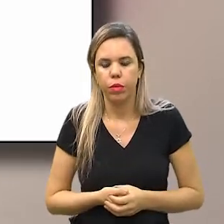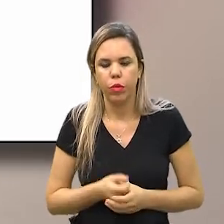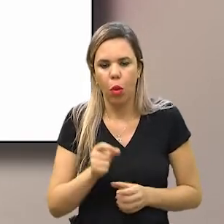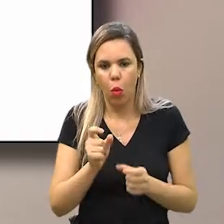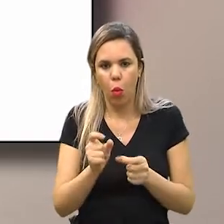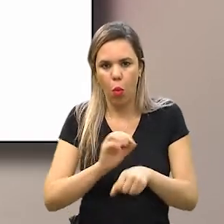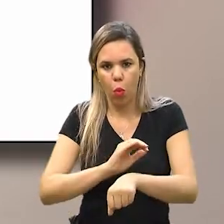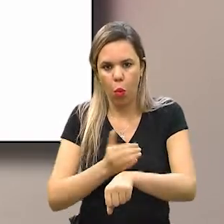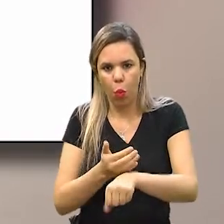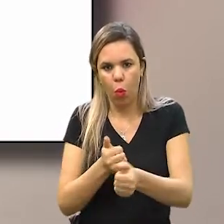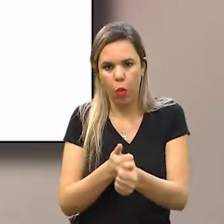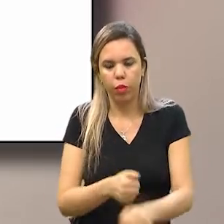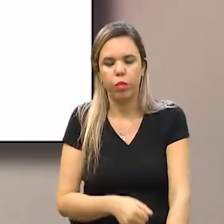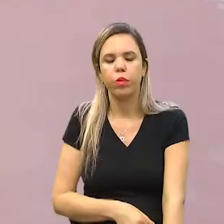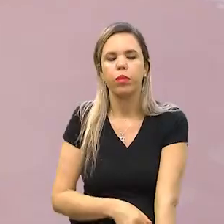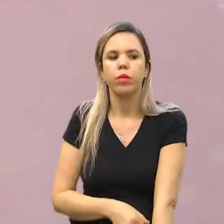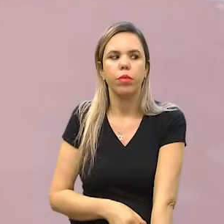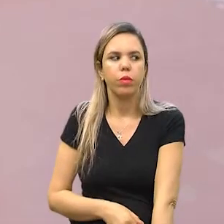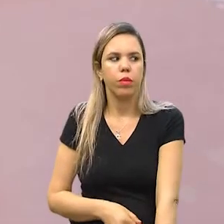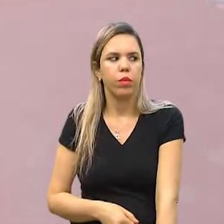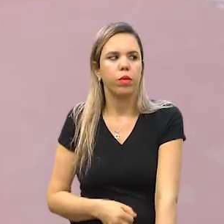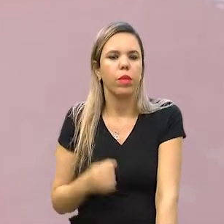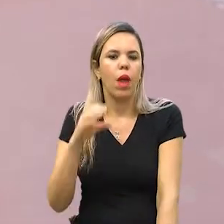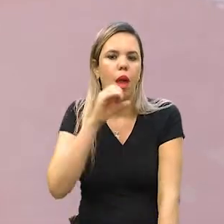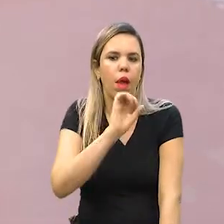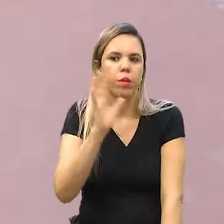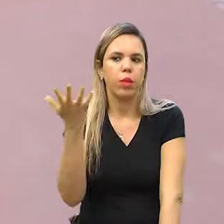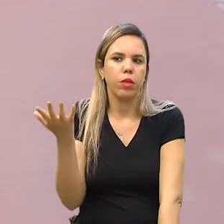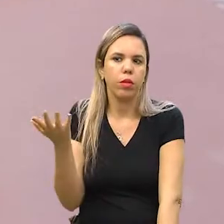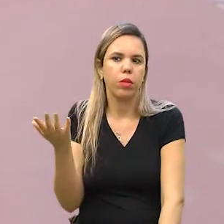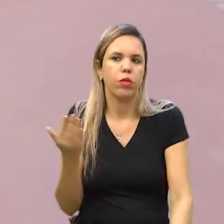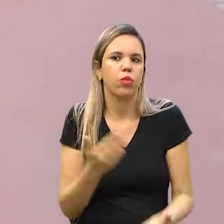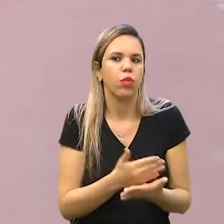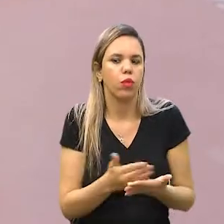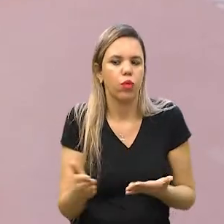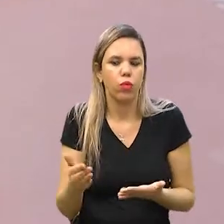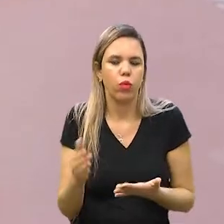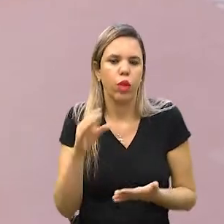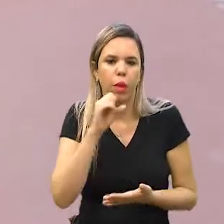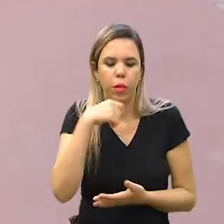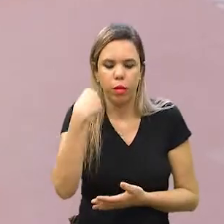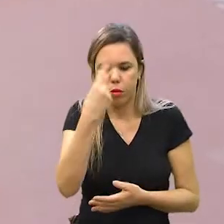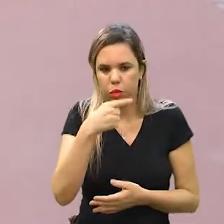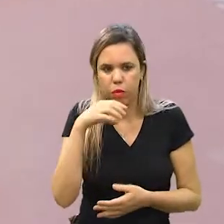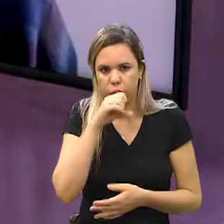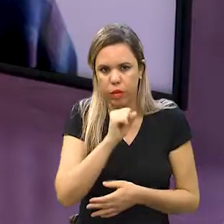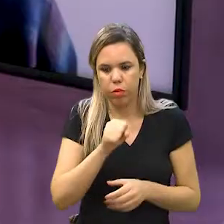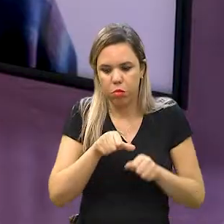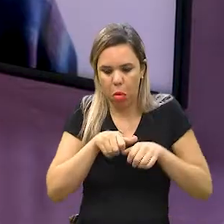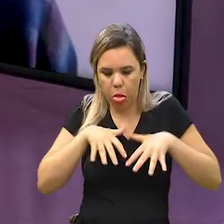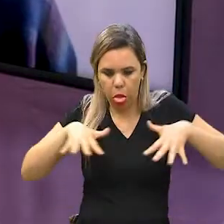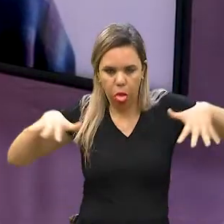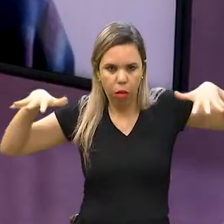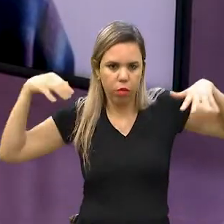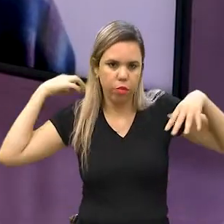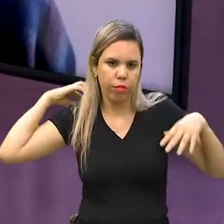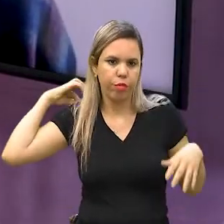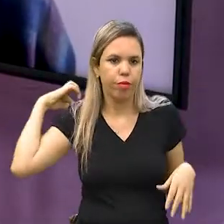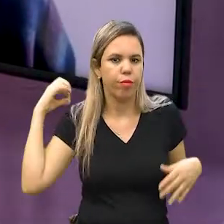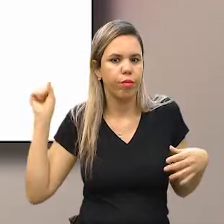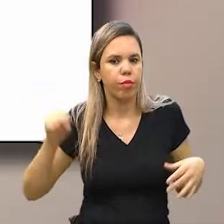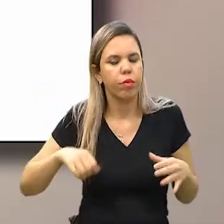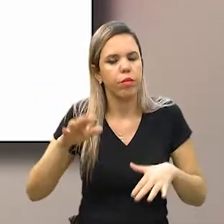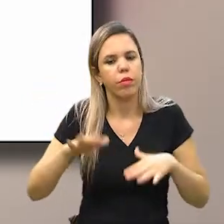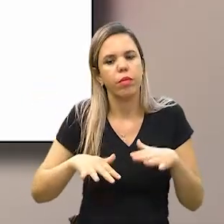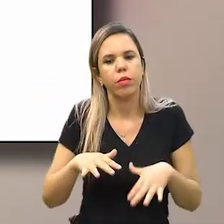uma bolinha aparecer do ladinho da outra. Então, pelo jeito, é muito rápido, né? Começa a aparecer em questão de horas, já se multiplica.